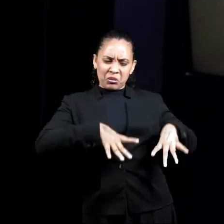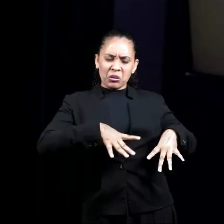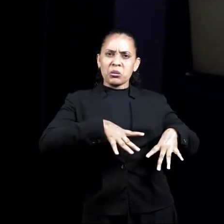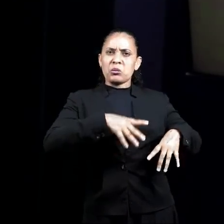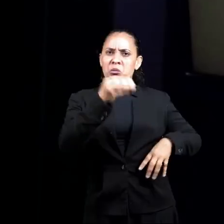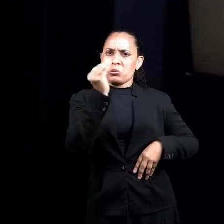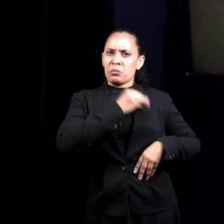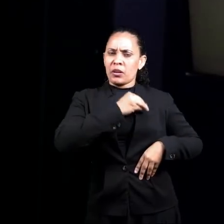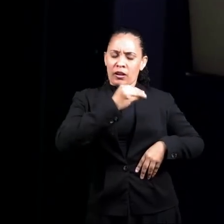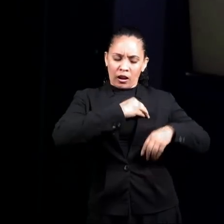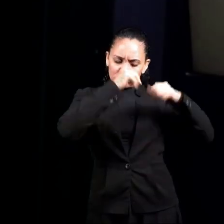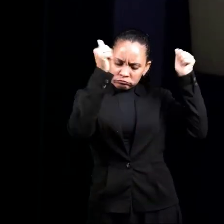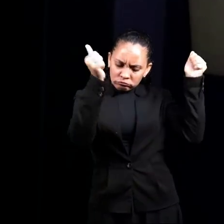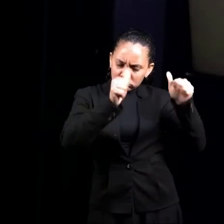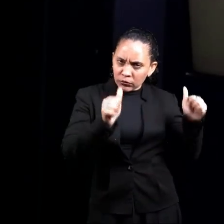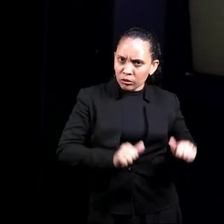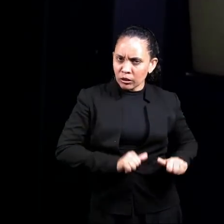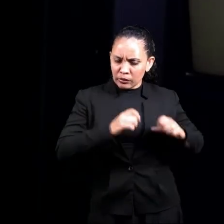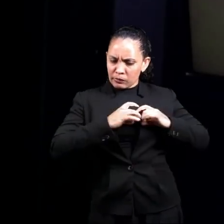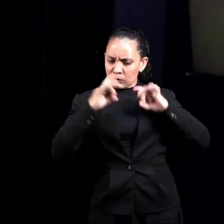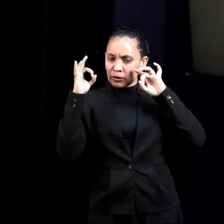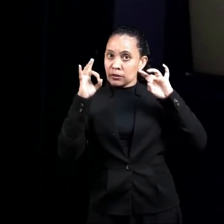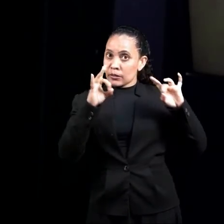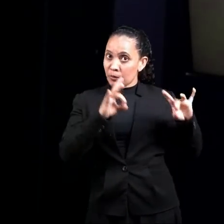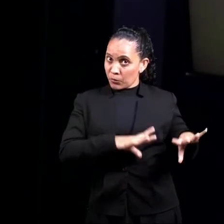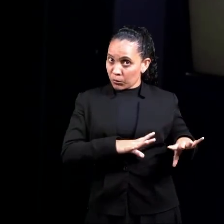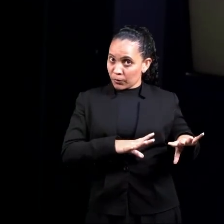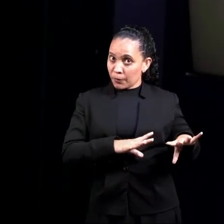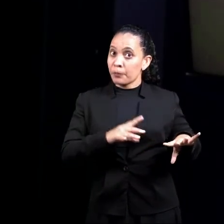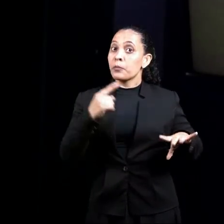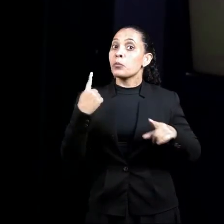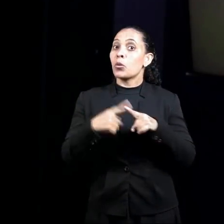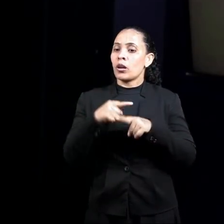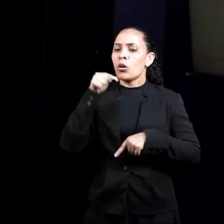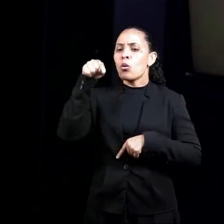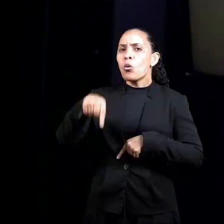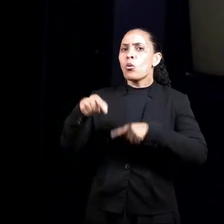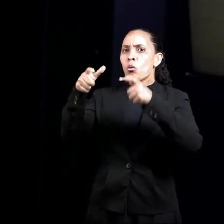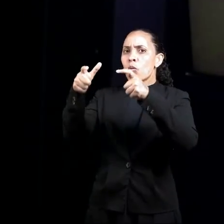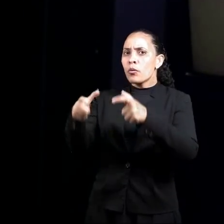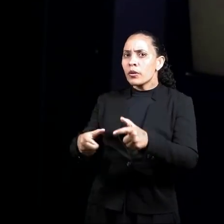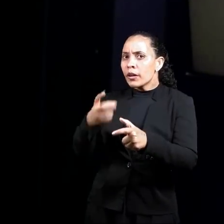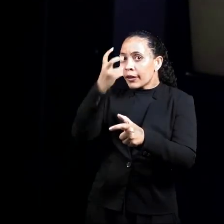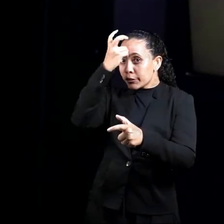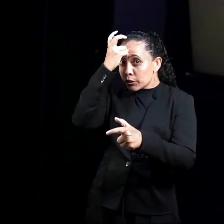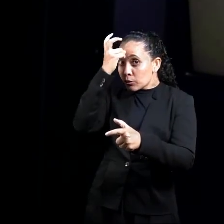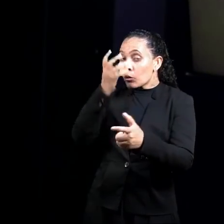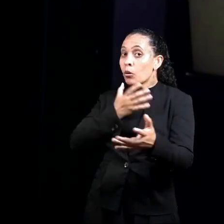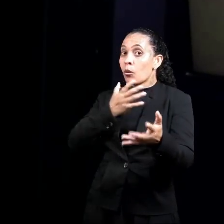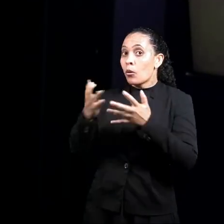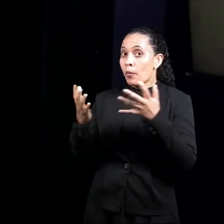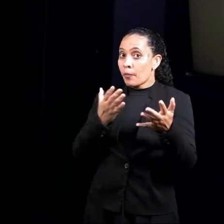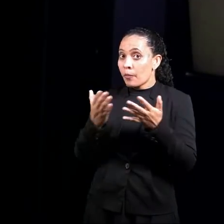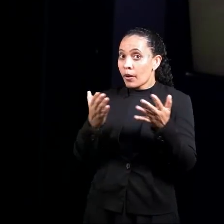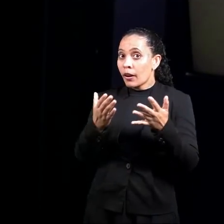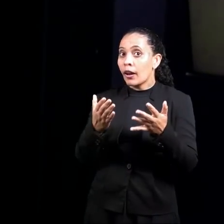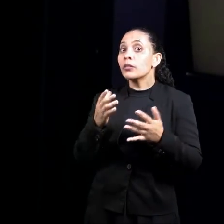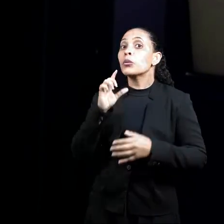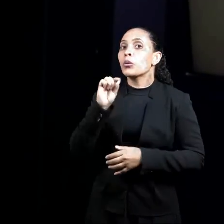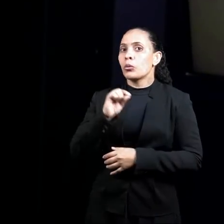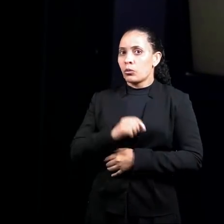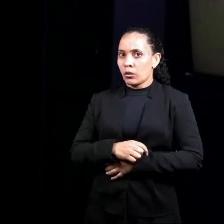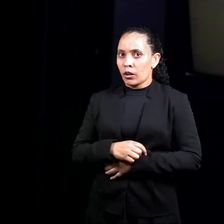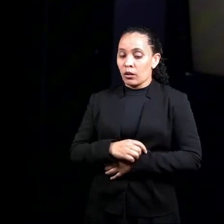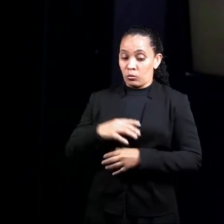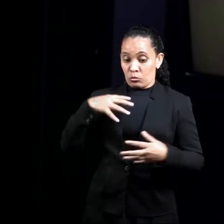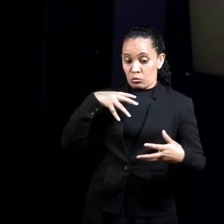da idolatria, etc. e tal. Agora, o Egito simboliza o mundo, não é isso? Então Abraão foi para o mundo. Parece que há uma incoerência, mas não